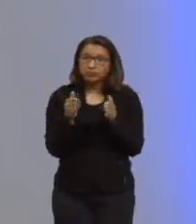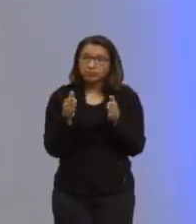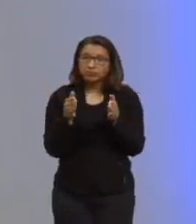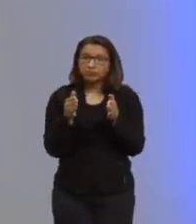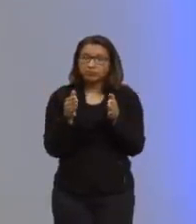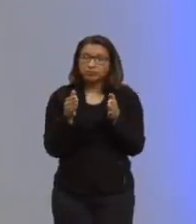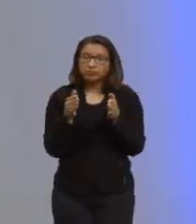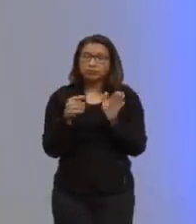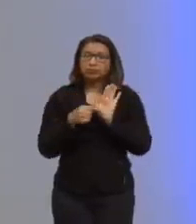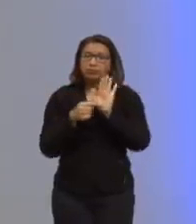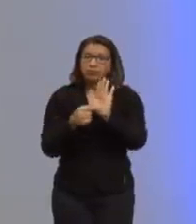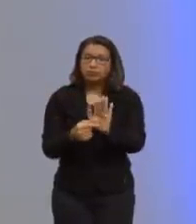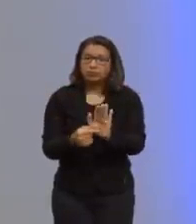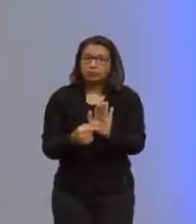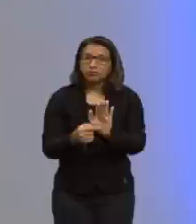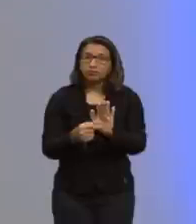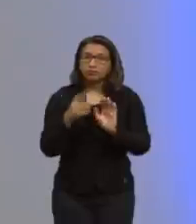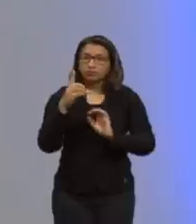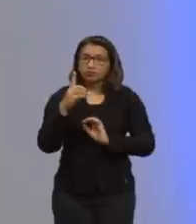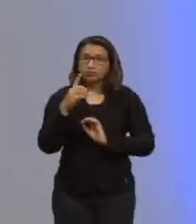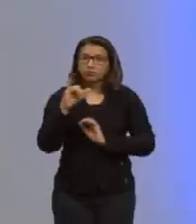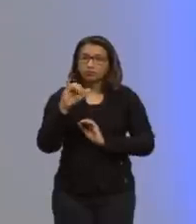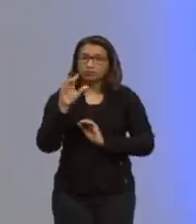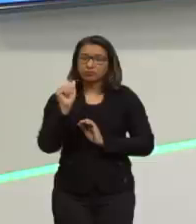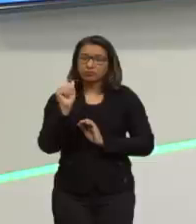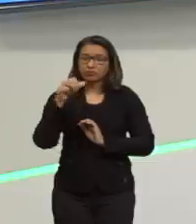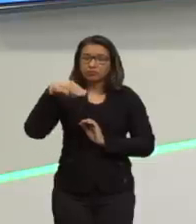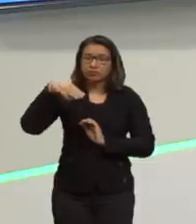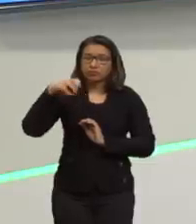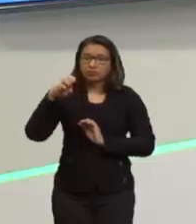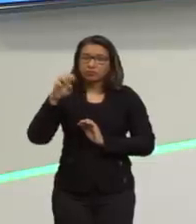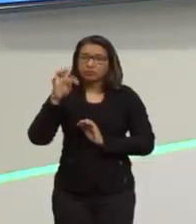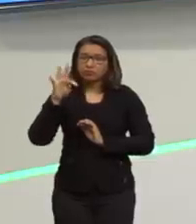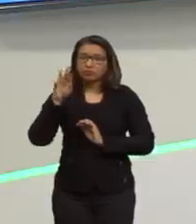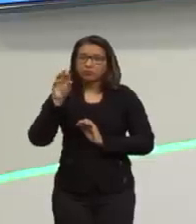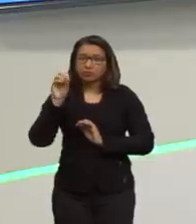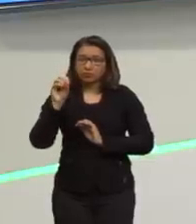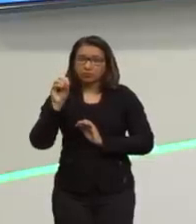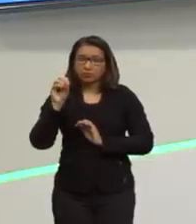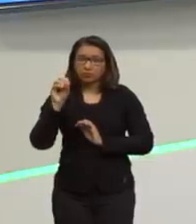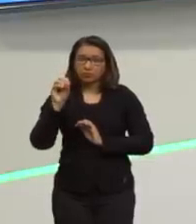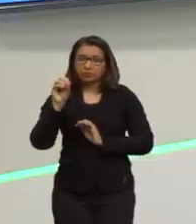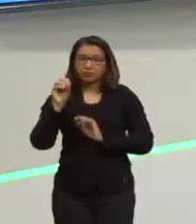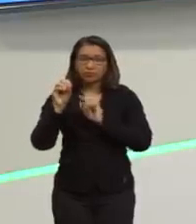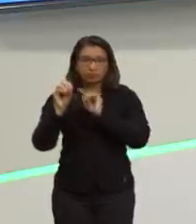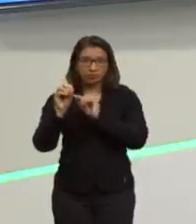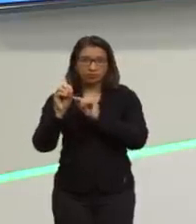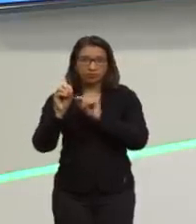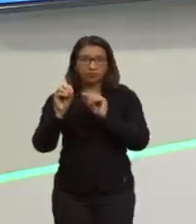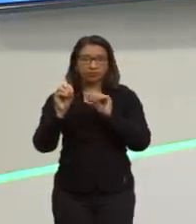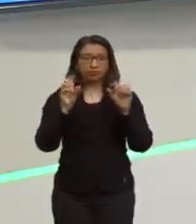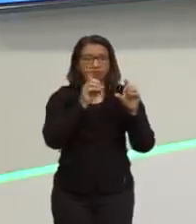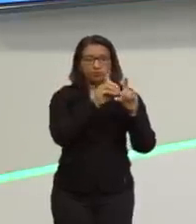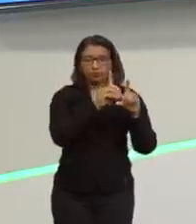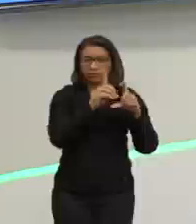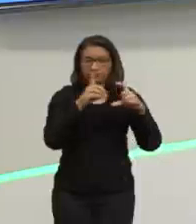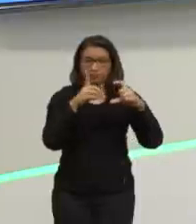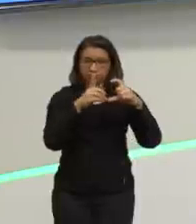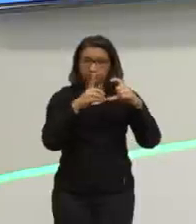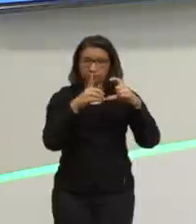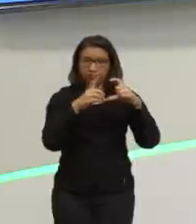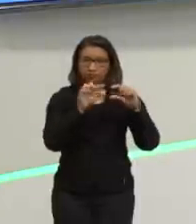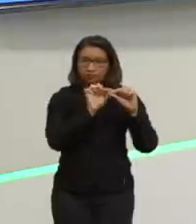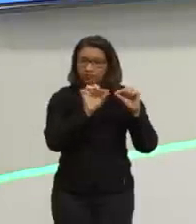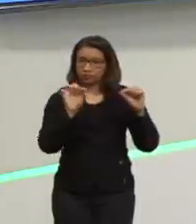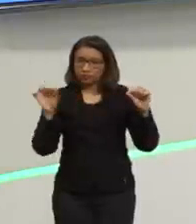pelo centro do disco é o diâmetro. Eu quero o raio, eu quero a metade disso. Então, a metade de 6, 3.